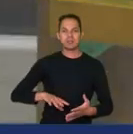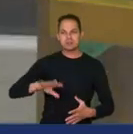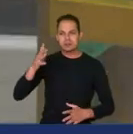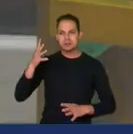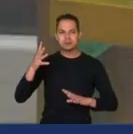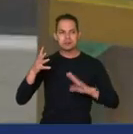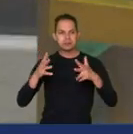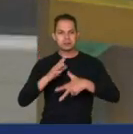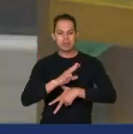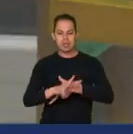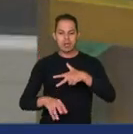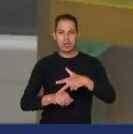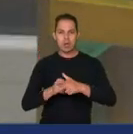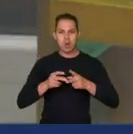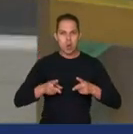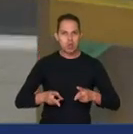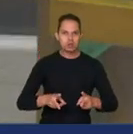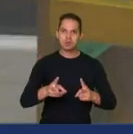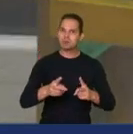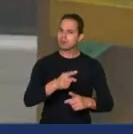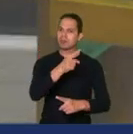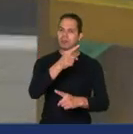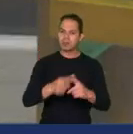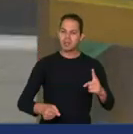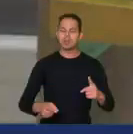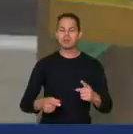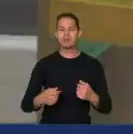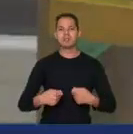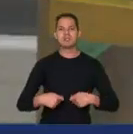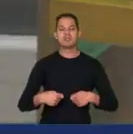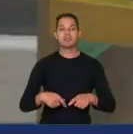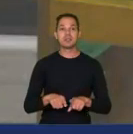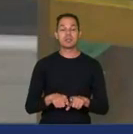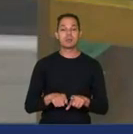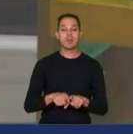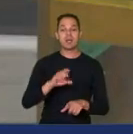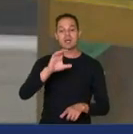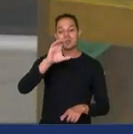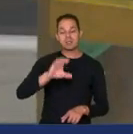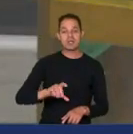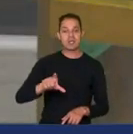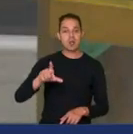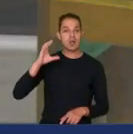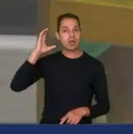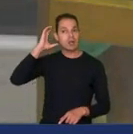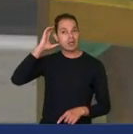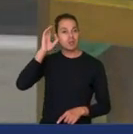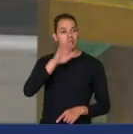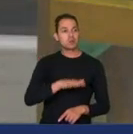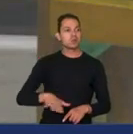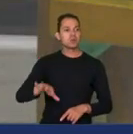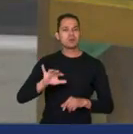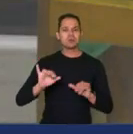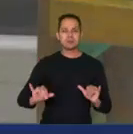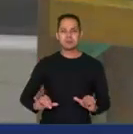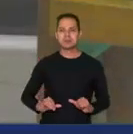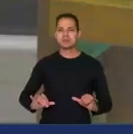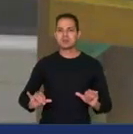capital mato-grossense. O cidadão cuiabano está sofrendo com uma